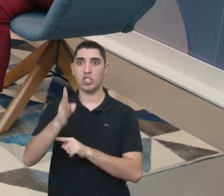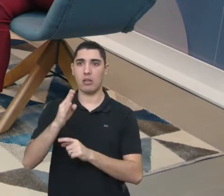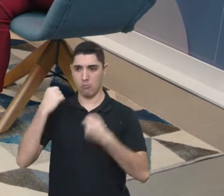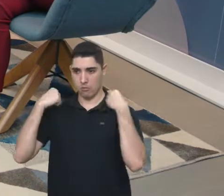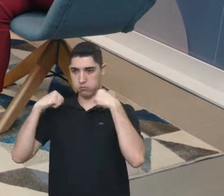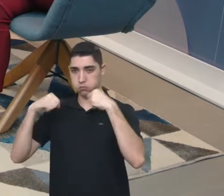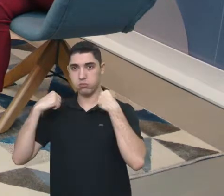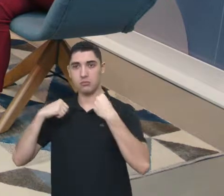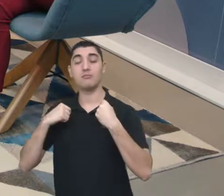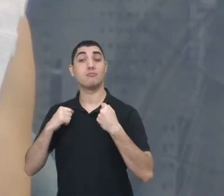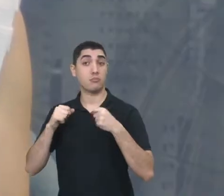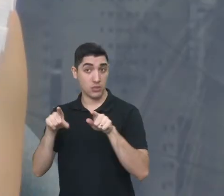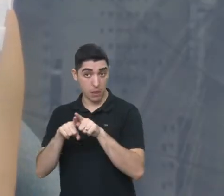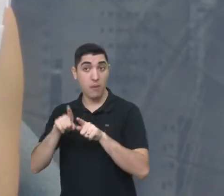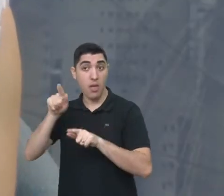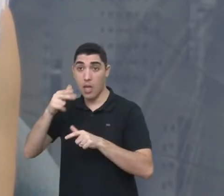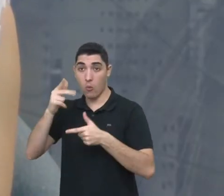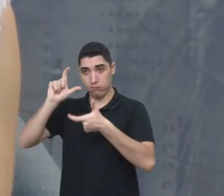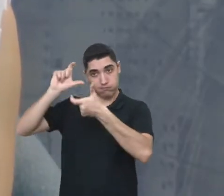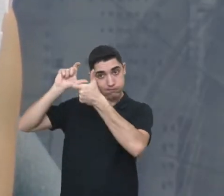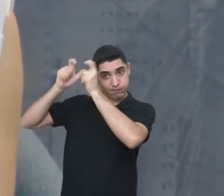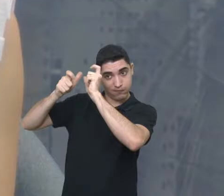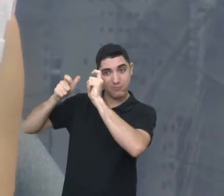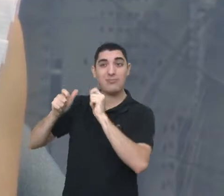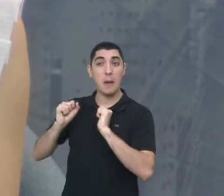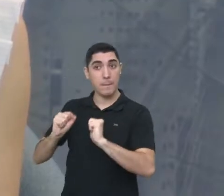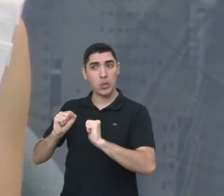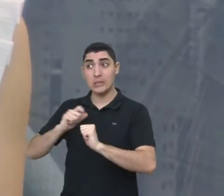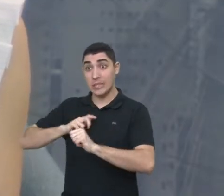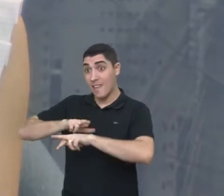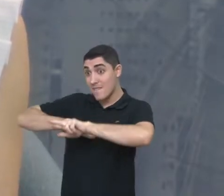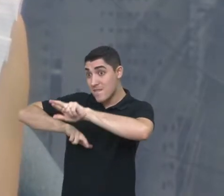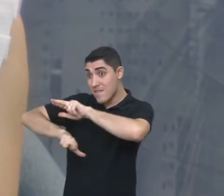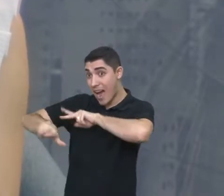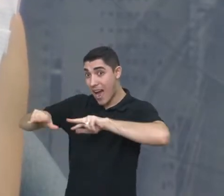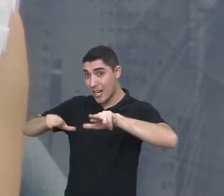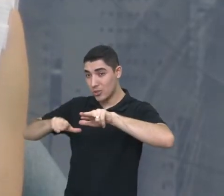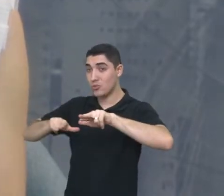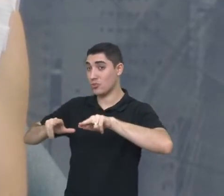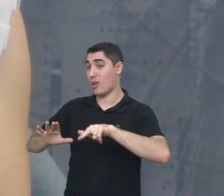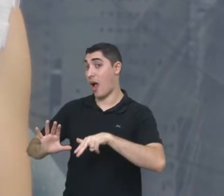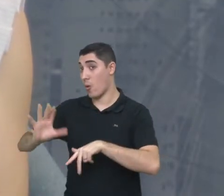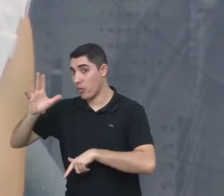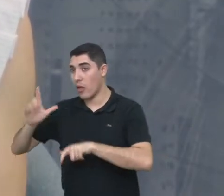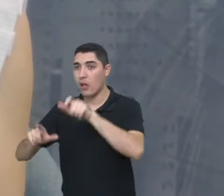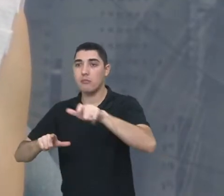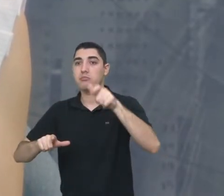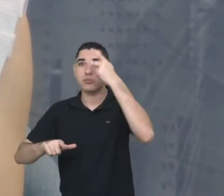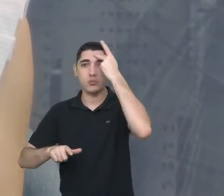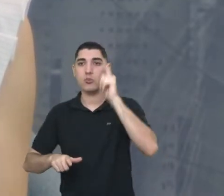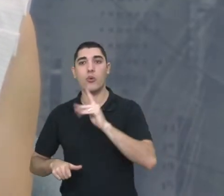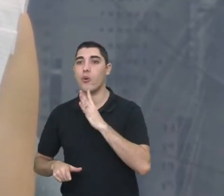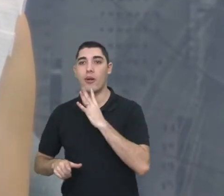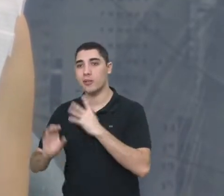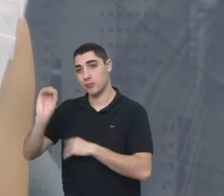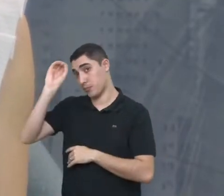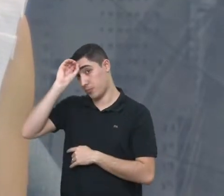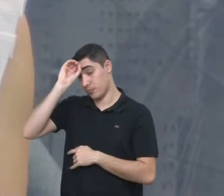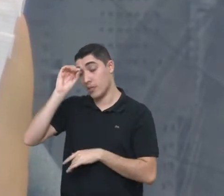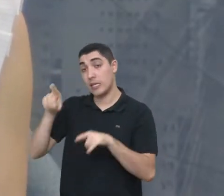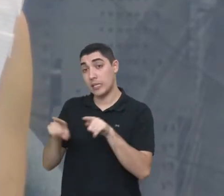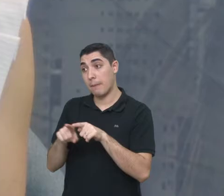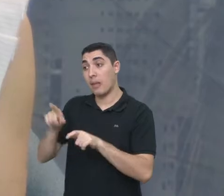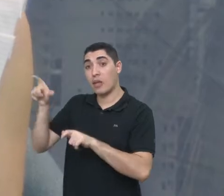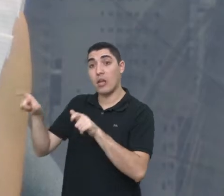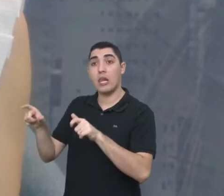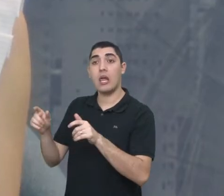sintoma, é um sinal. Então, tem vários sinais e sintomas que não são tão conhecidos. e que acabam fazendo com que pessoas que vivam